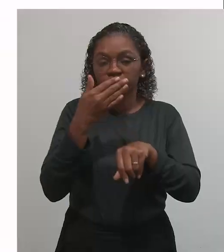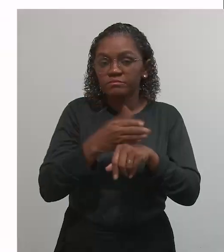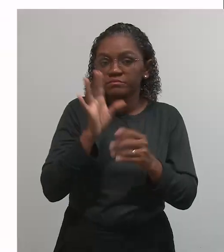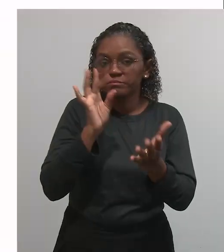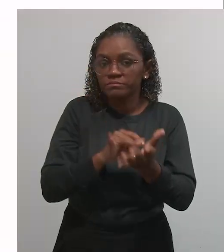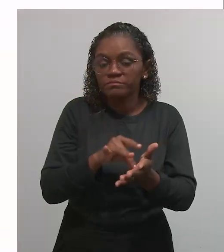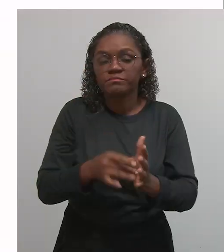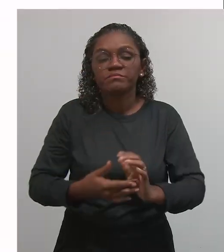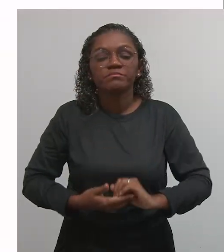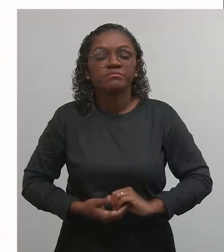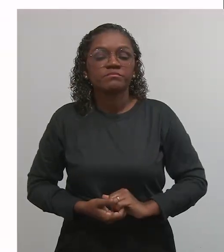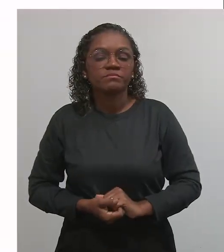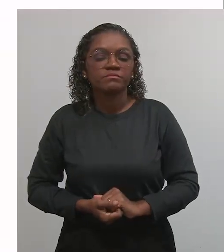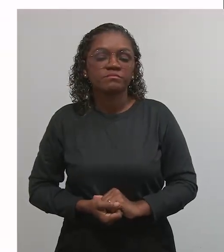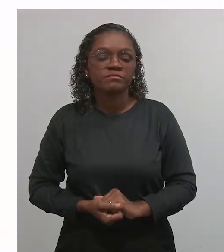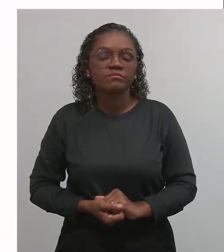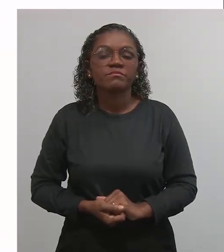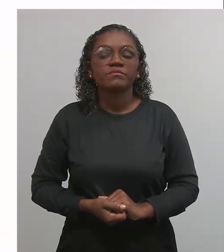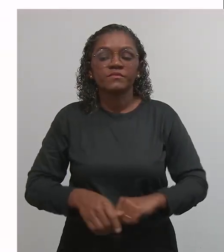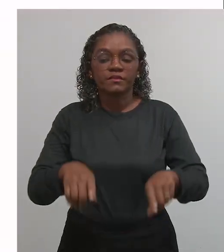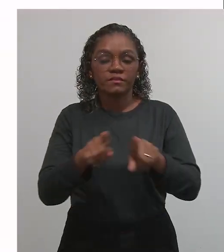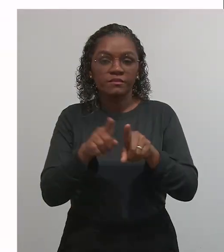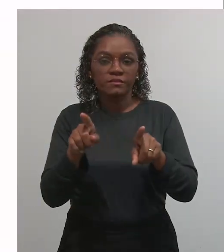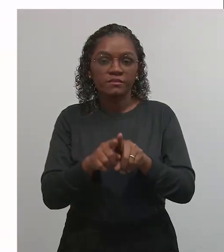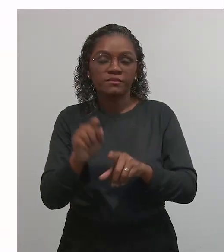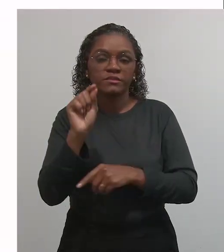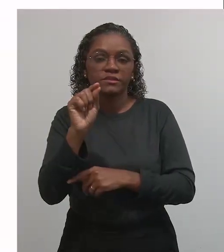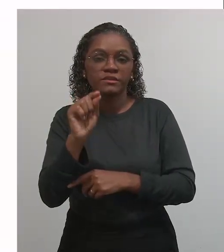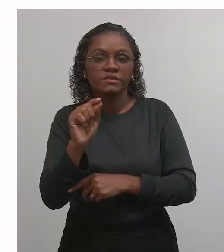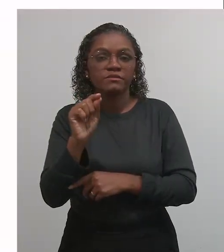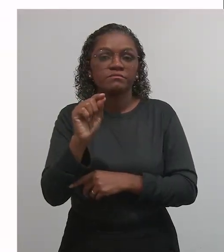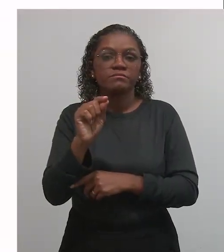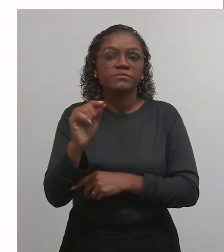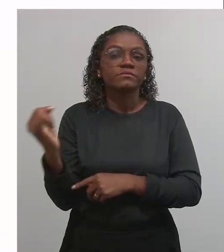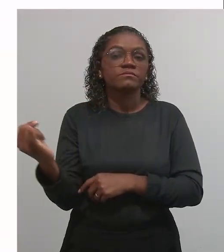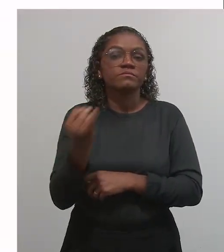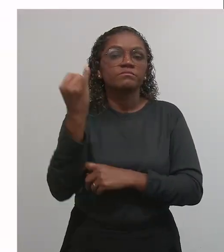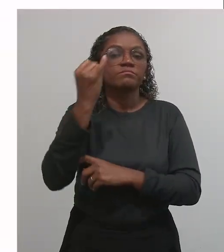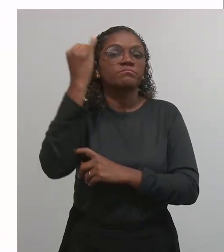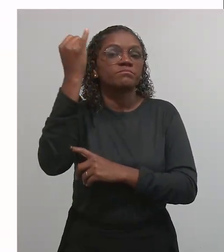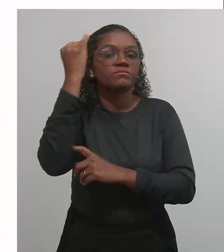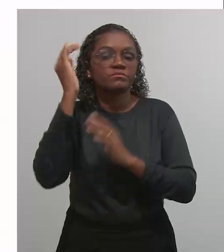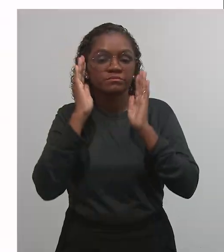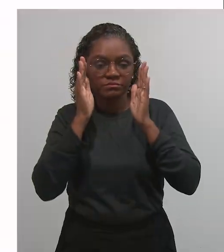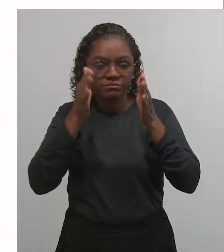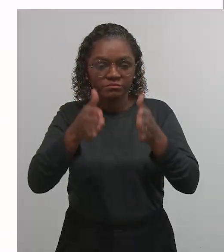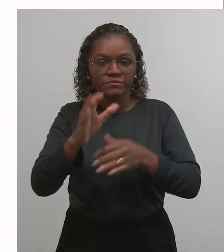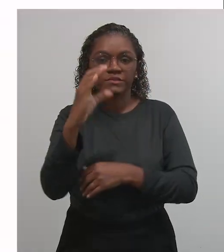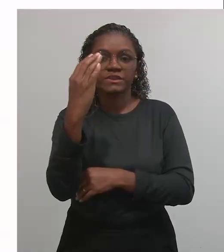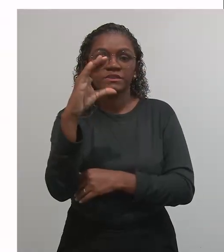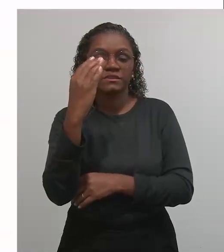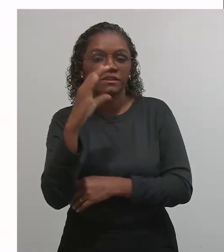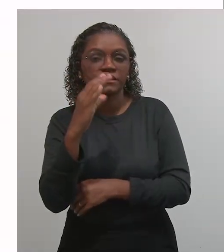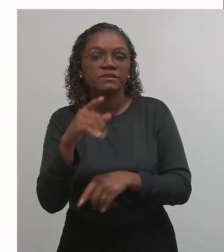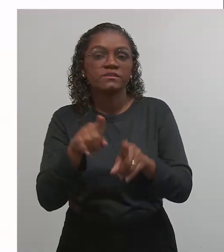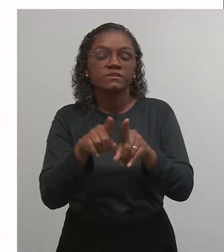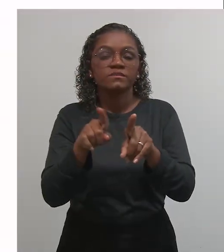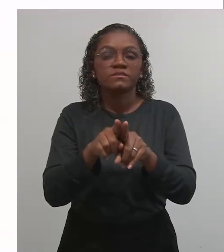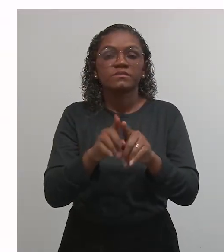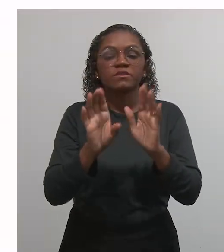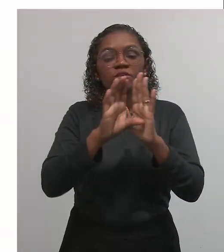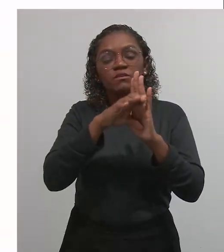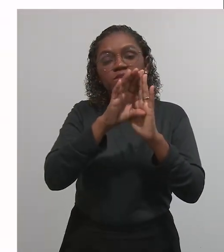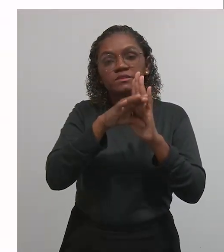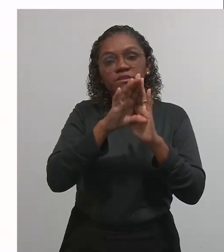práticos. E aí, ele se dá também, essa teoria, ela dá uma importância para a ciência e para os conceitos